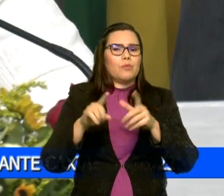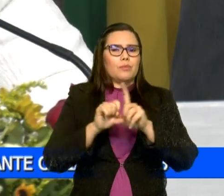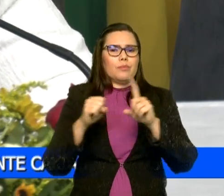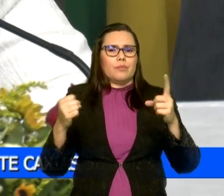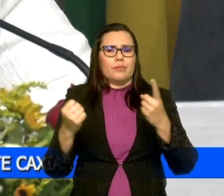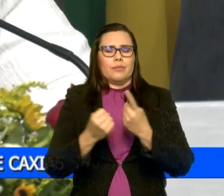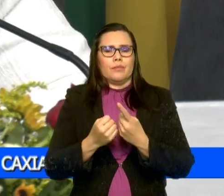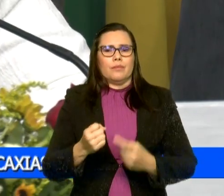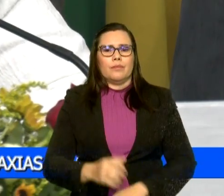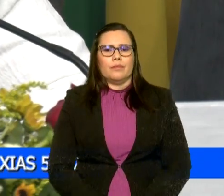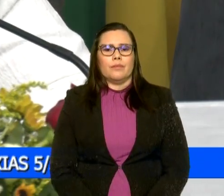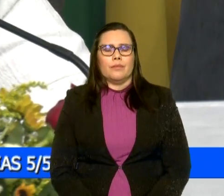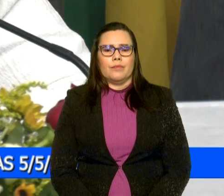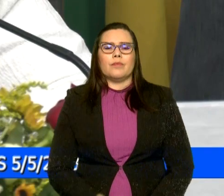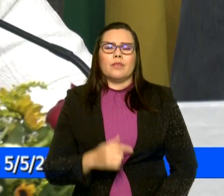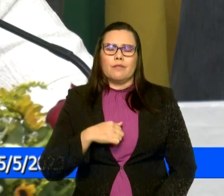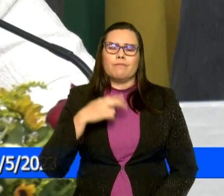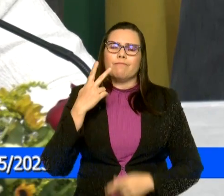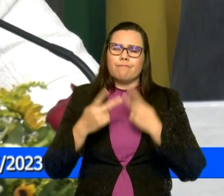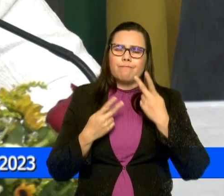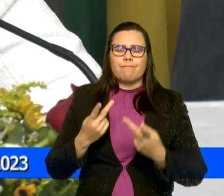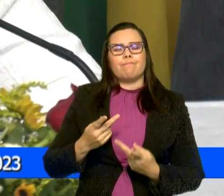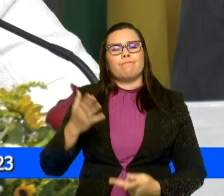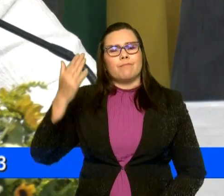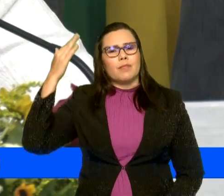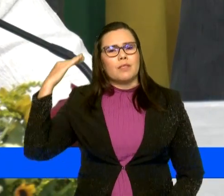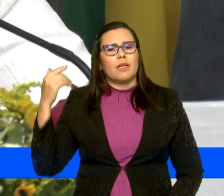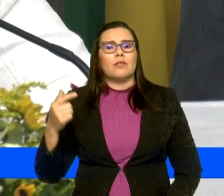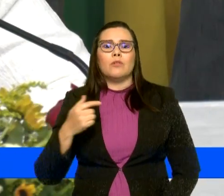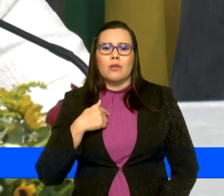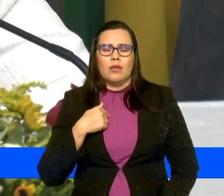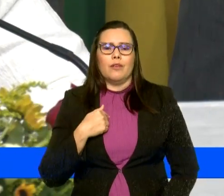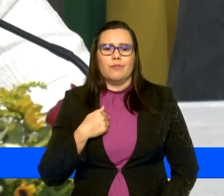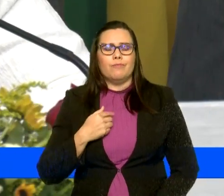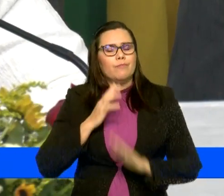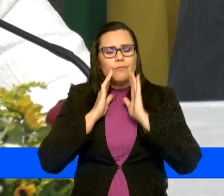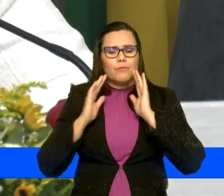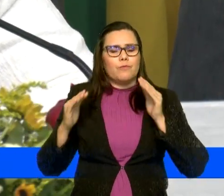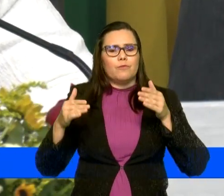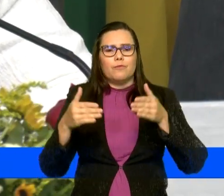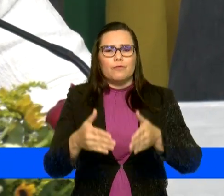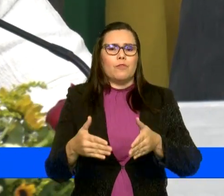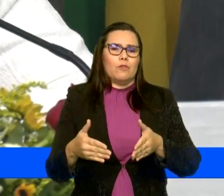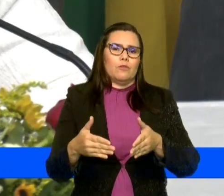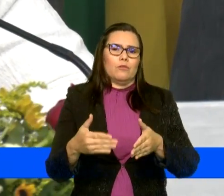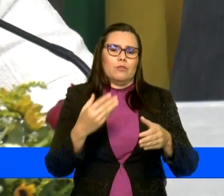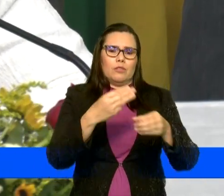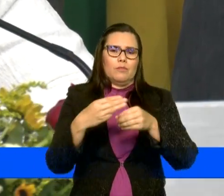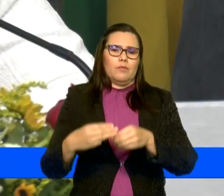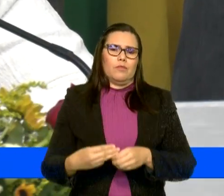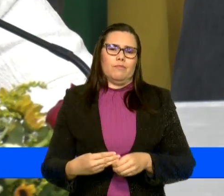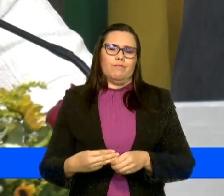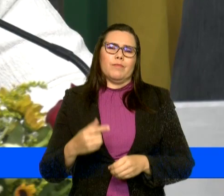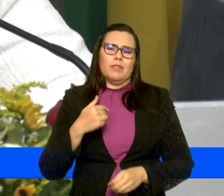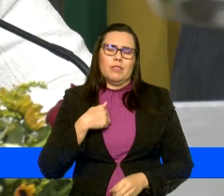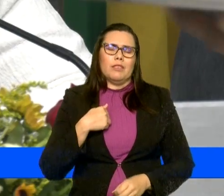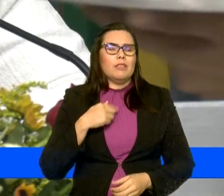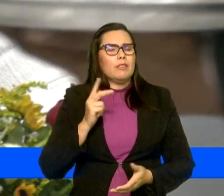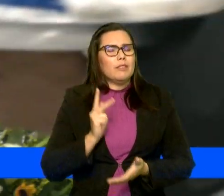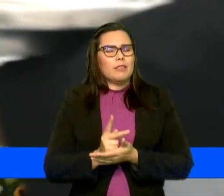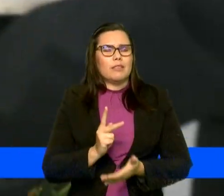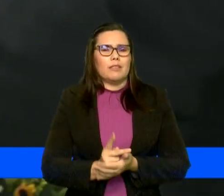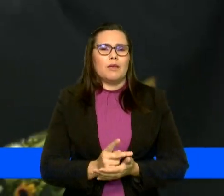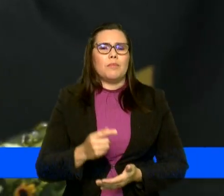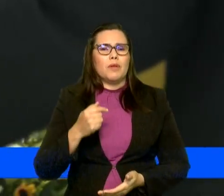disse em inúmeras ocasiões, eu sou municipalista. Em toda a minha carreira política, acompanhei